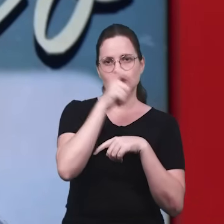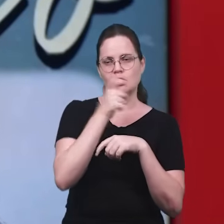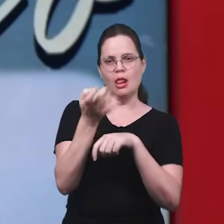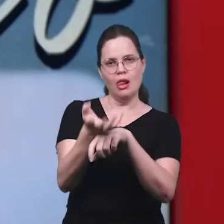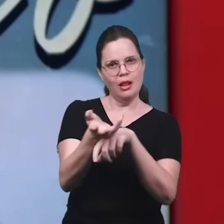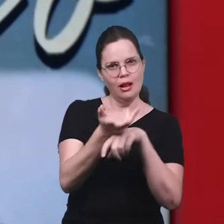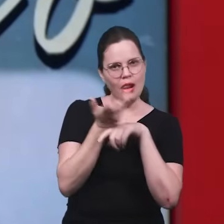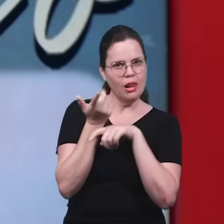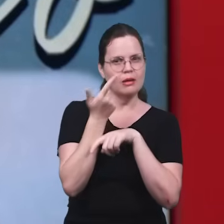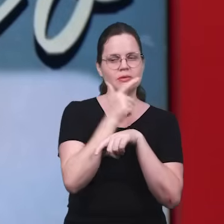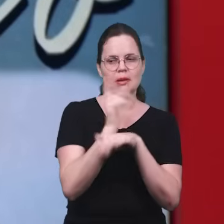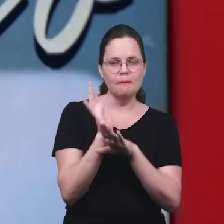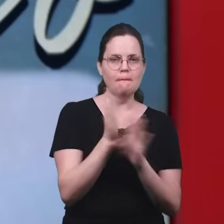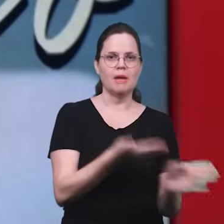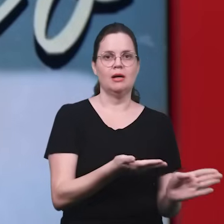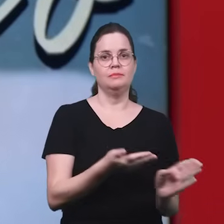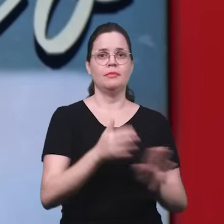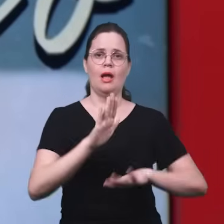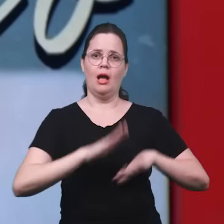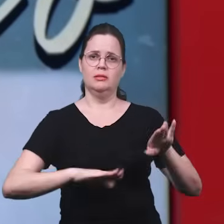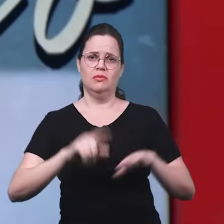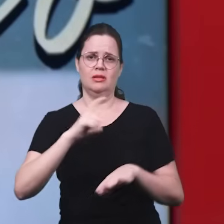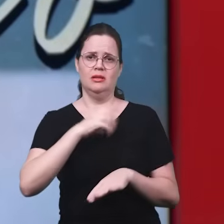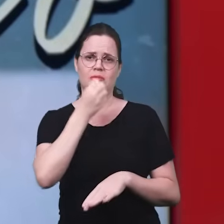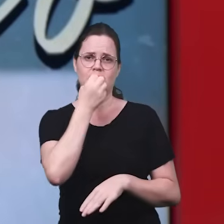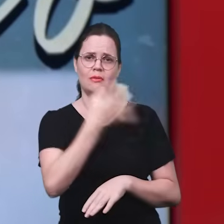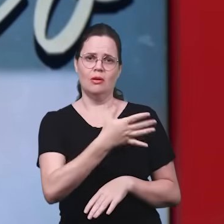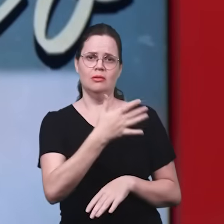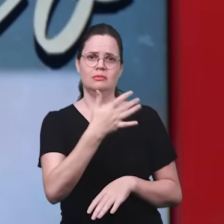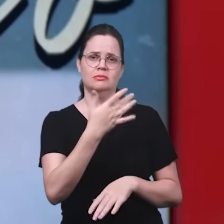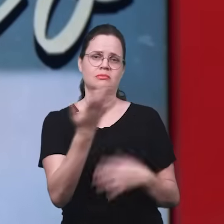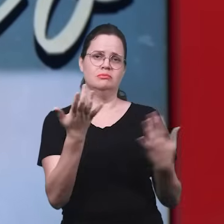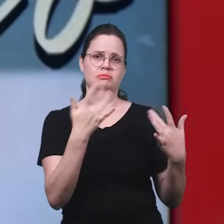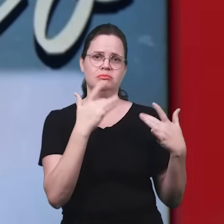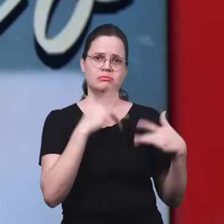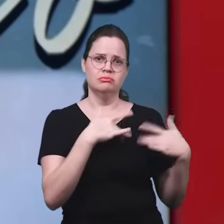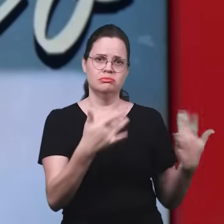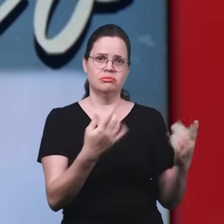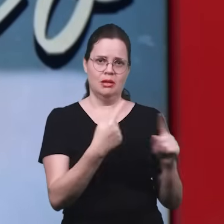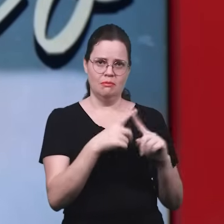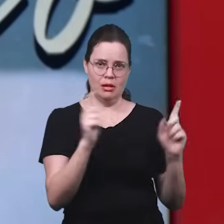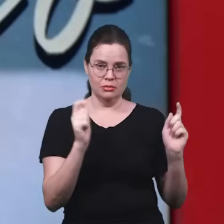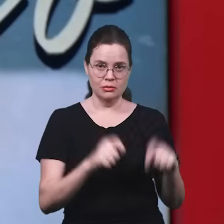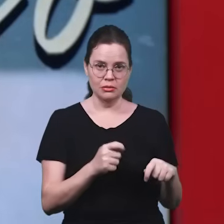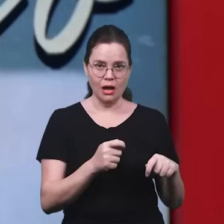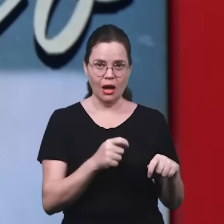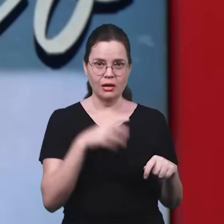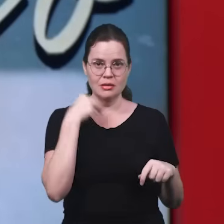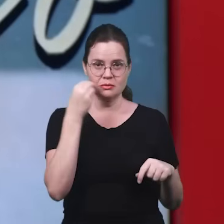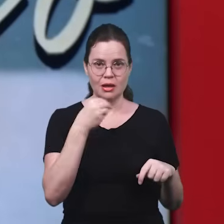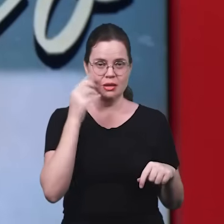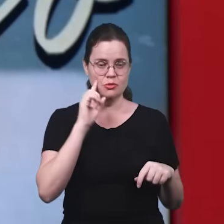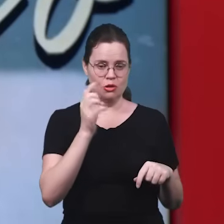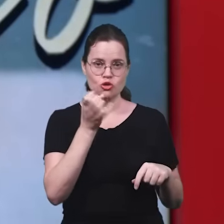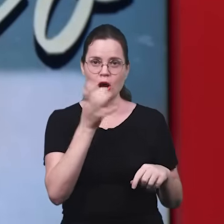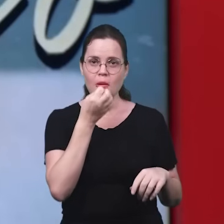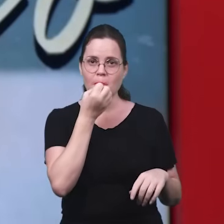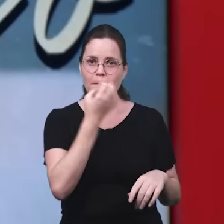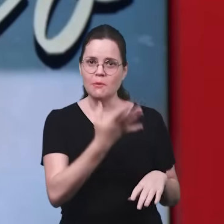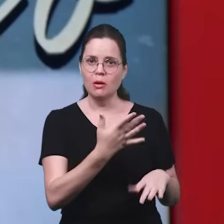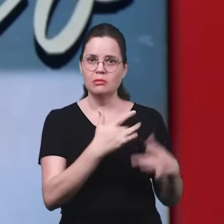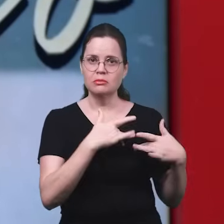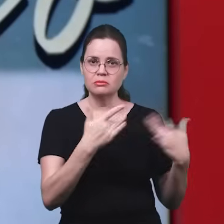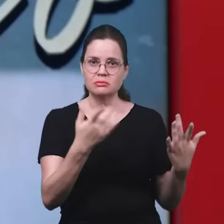Muitas vezes até com boa intenção, mas boa intenção não leva o homem à experiência de